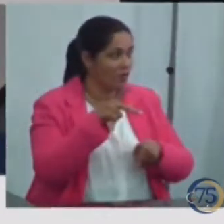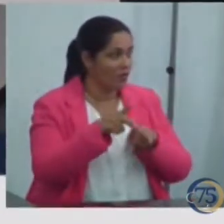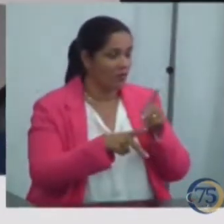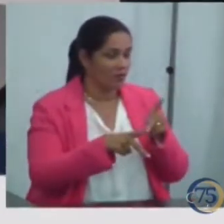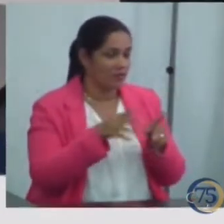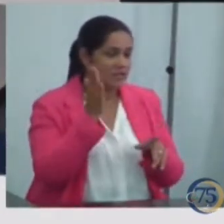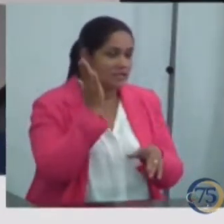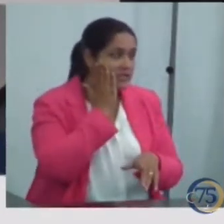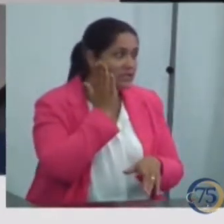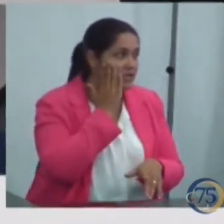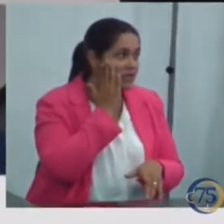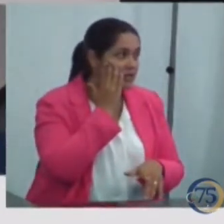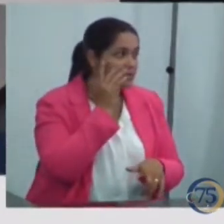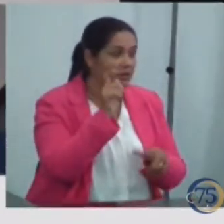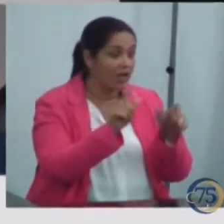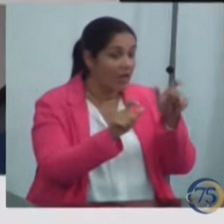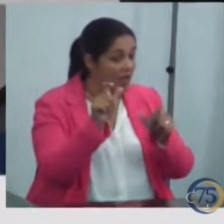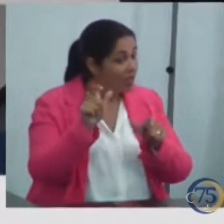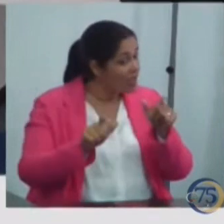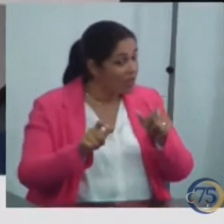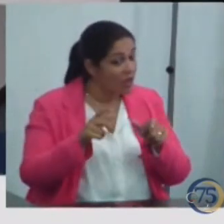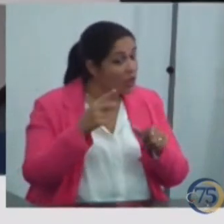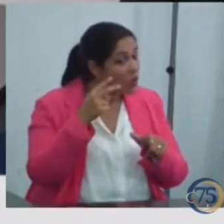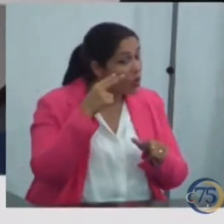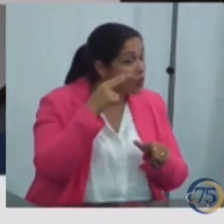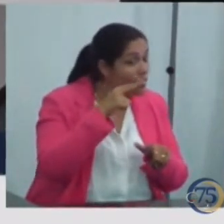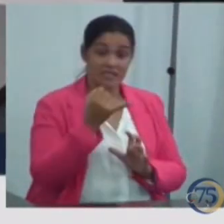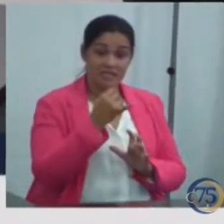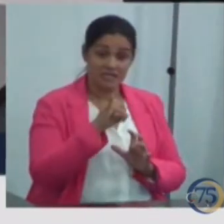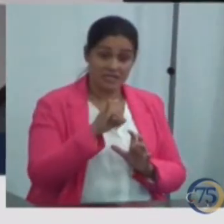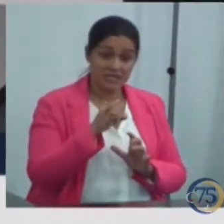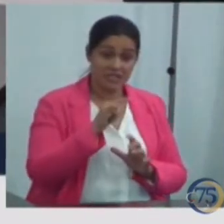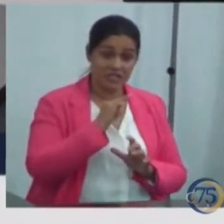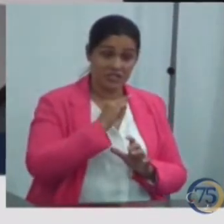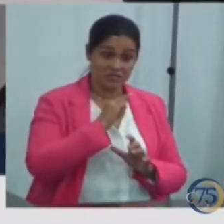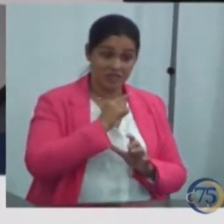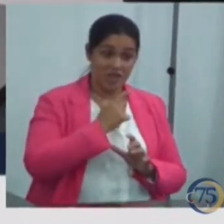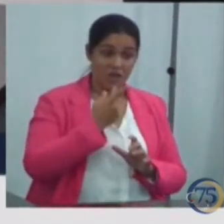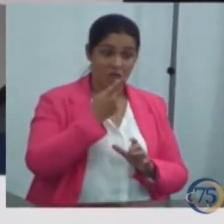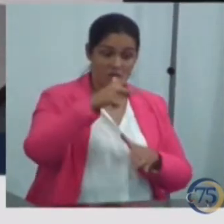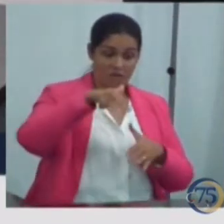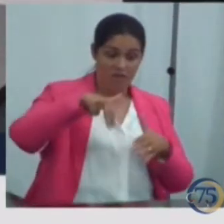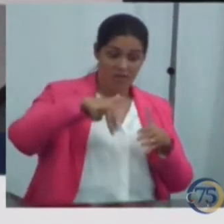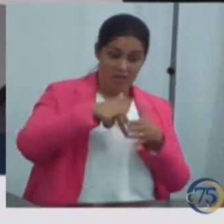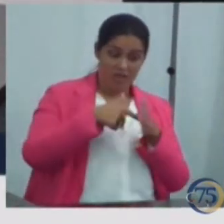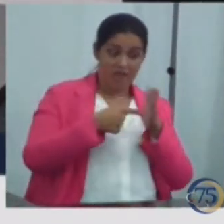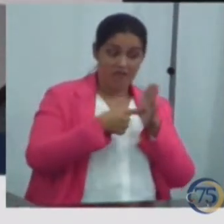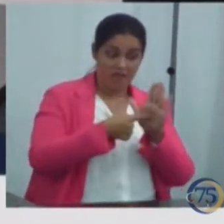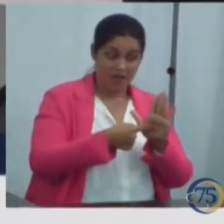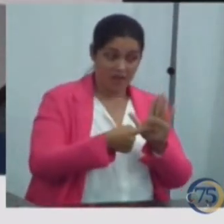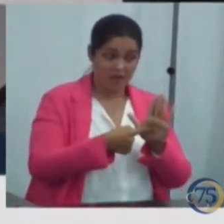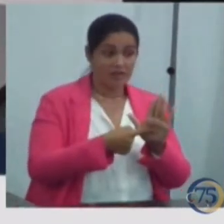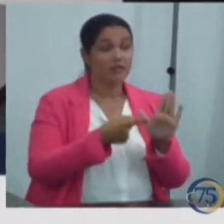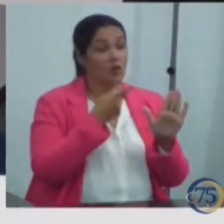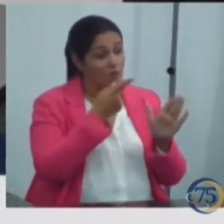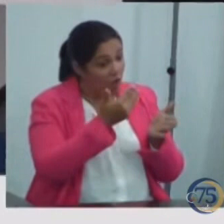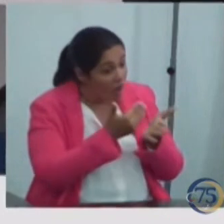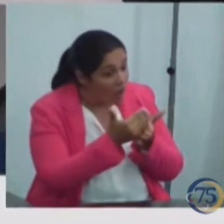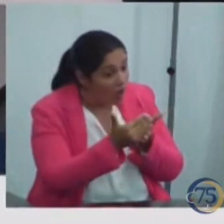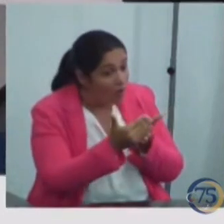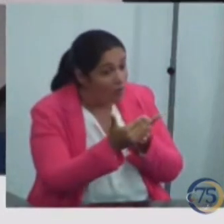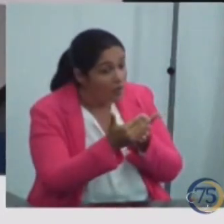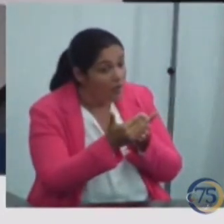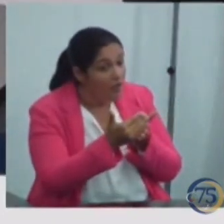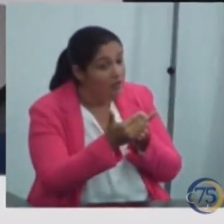dos juros de memória e 100% das multas moratórias na mo quantidade de pagamento à vista das dívidas segundo